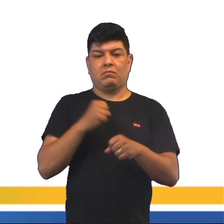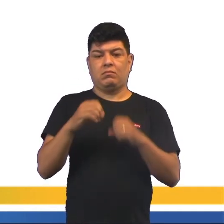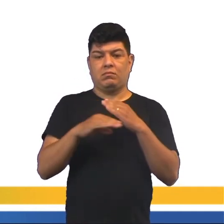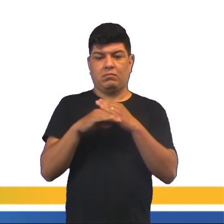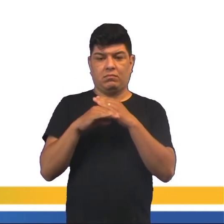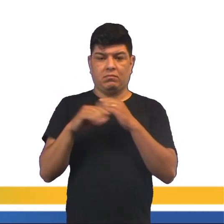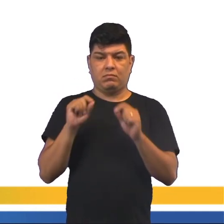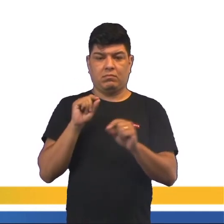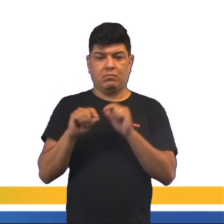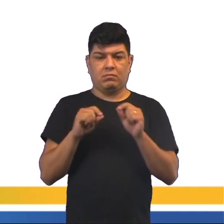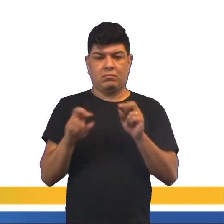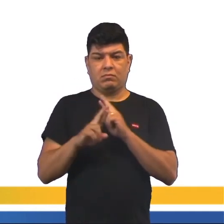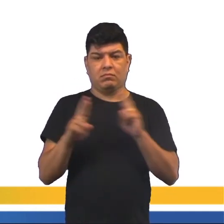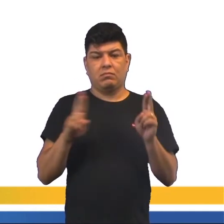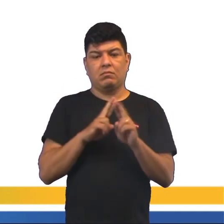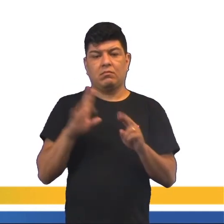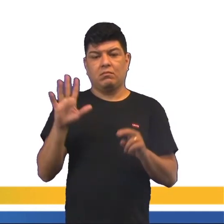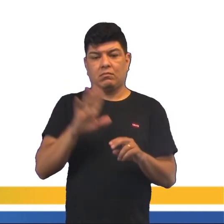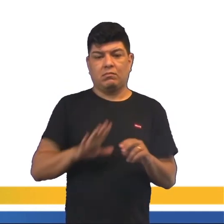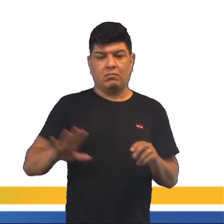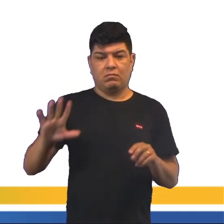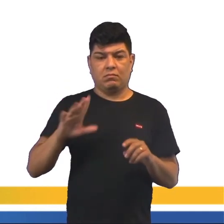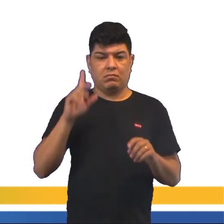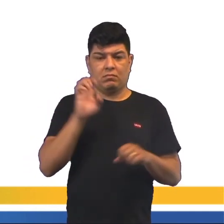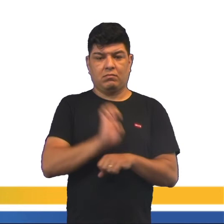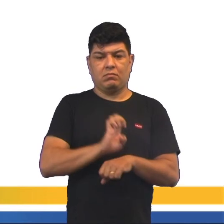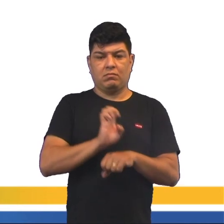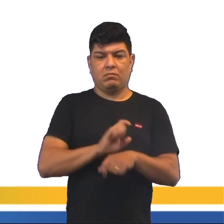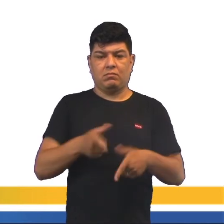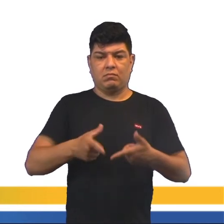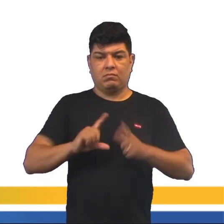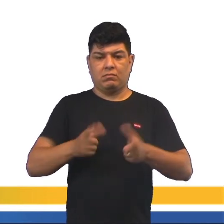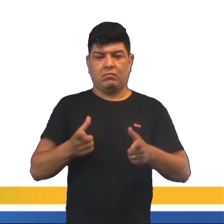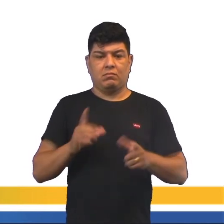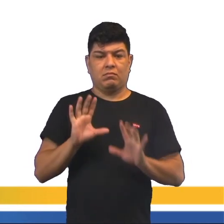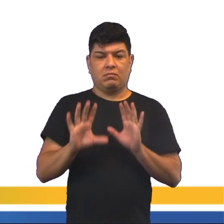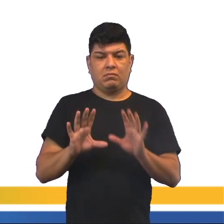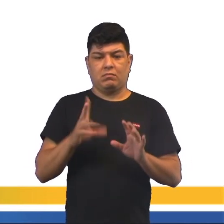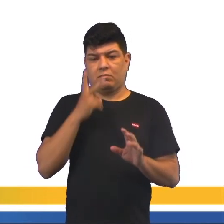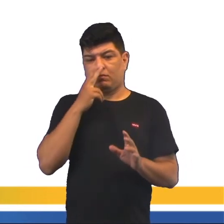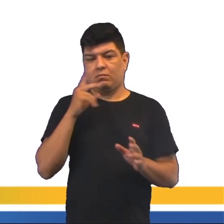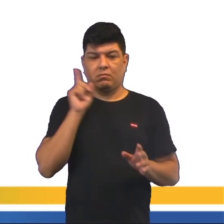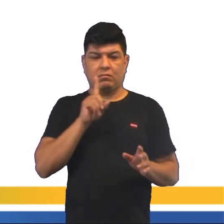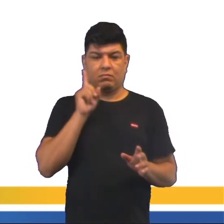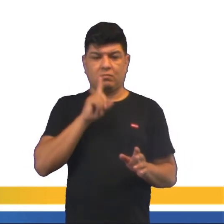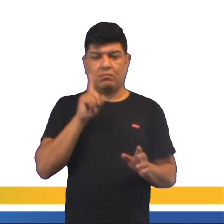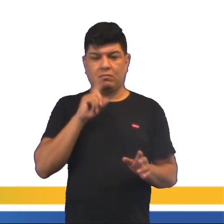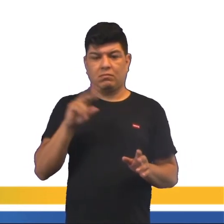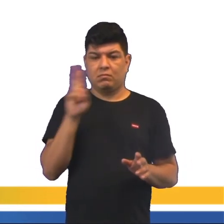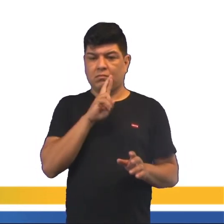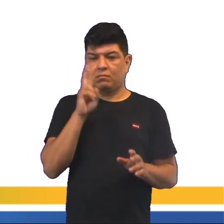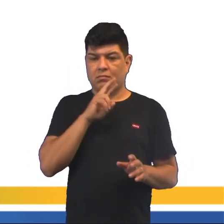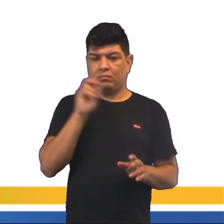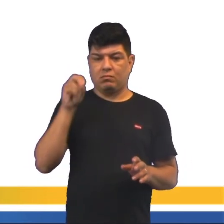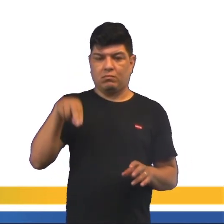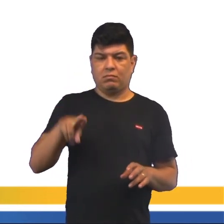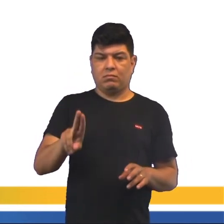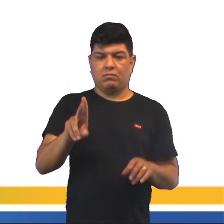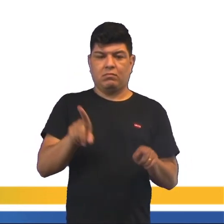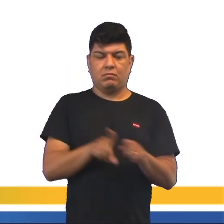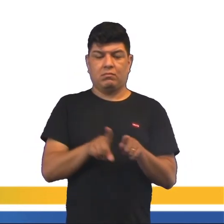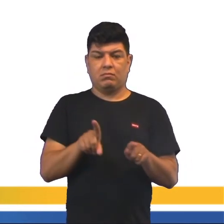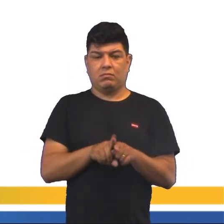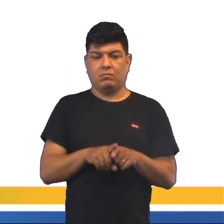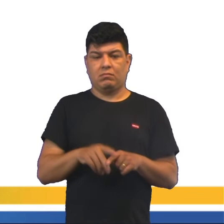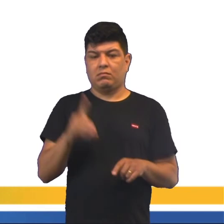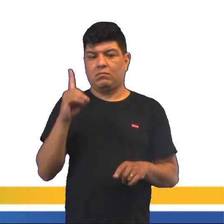C, construção de um padrão de instabilidade nas relações internacionais pelo recém-criado Estado de Israel, que contava com o